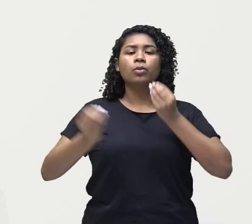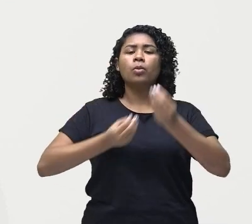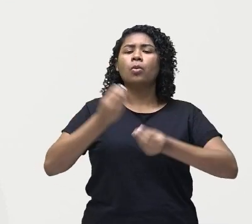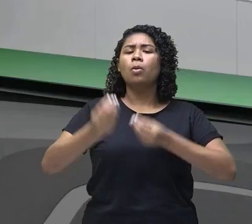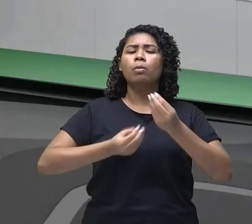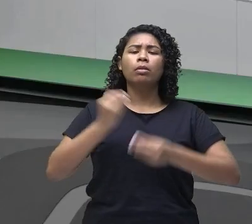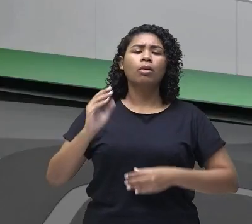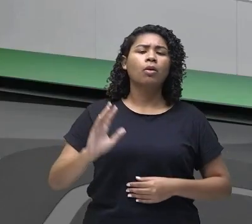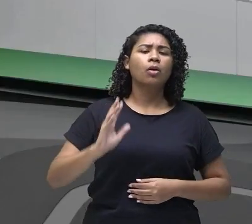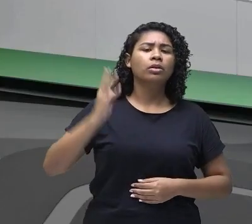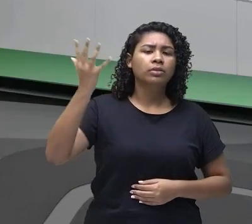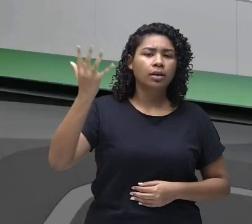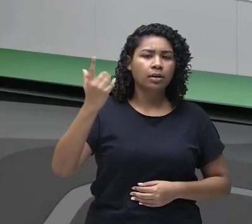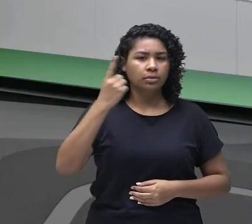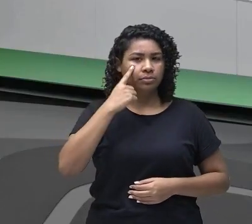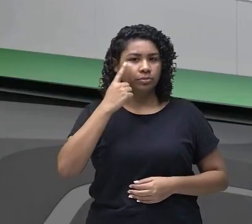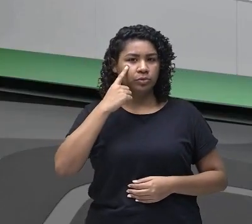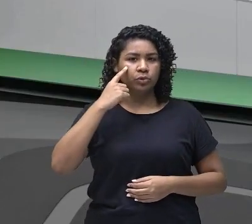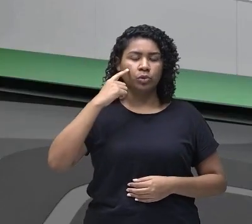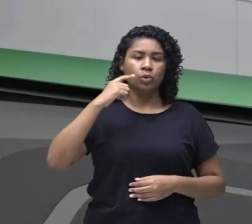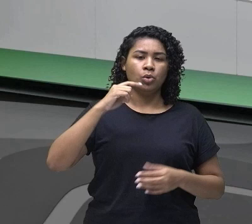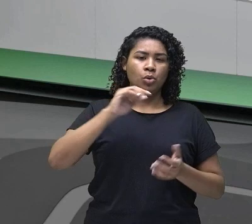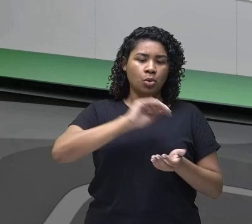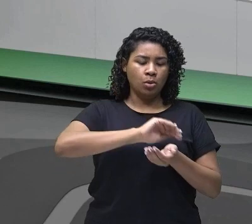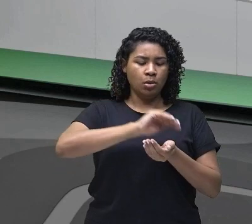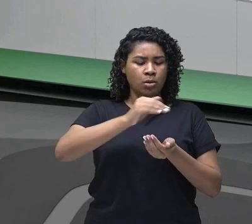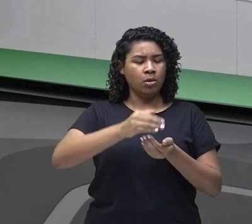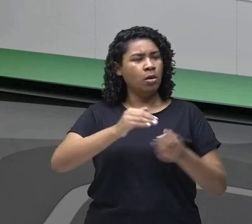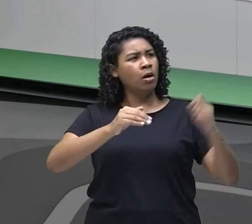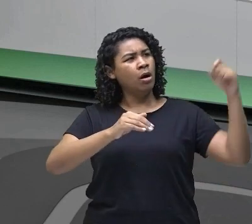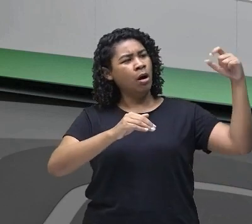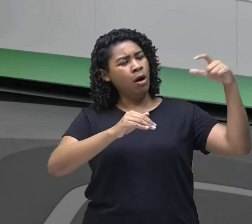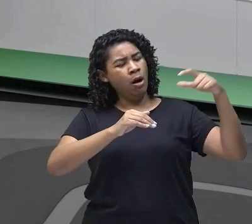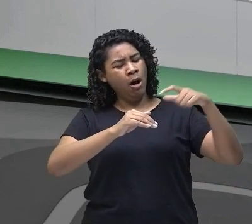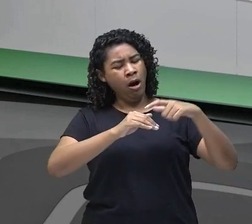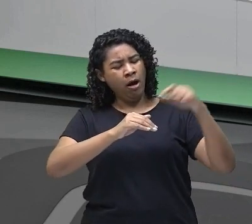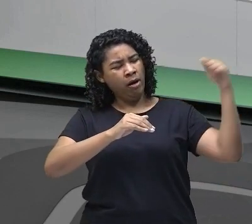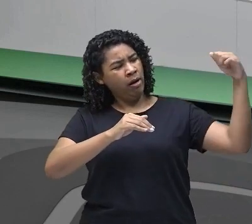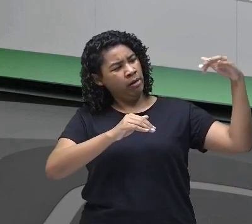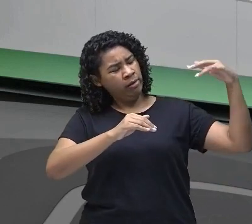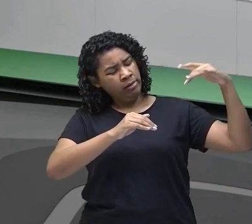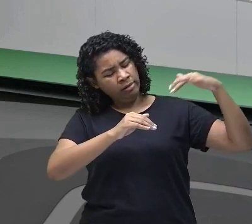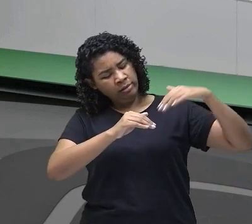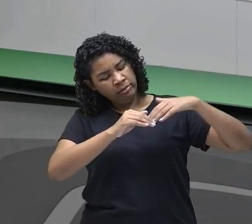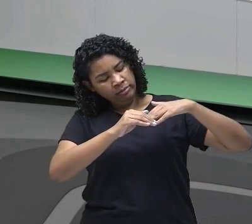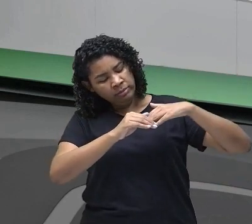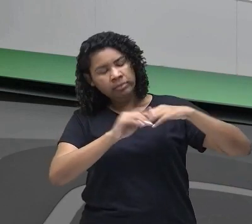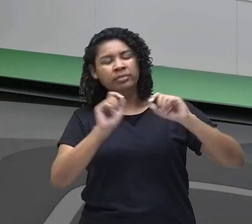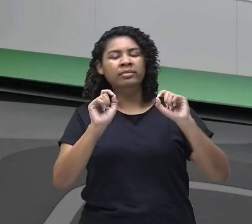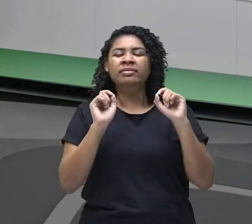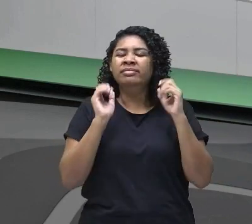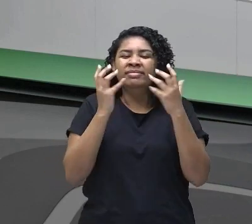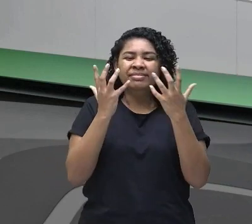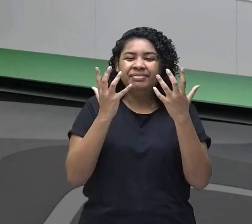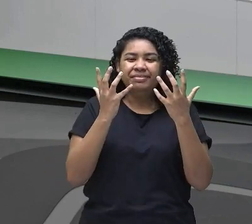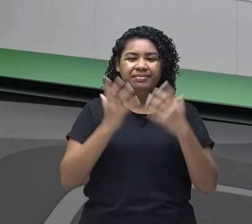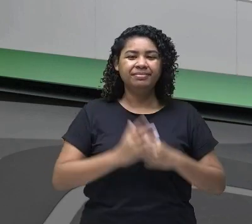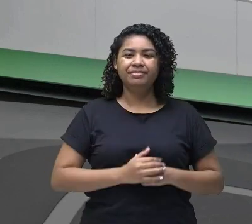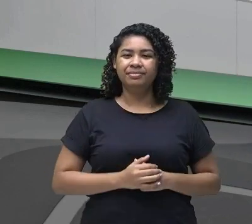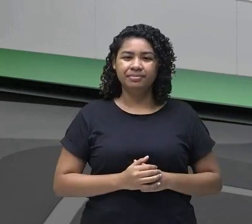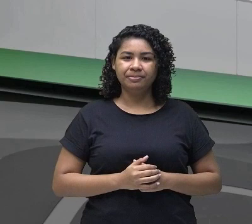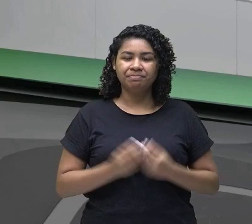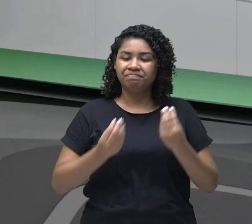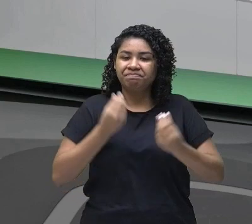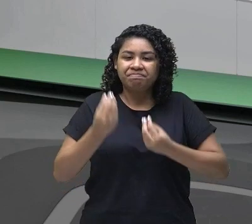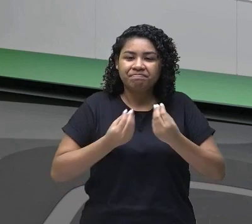funciona os raios ultravioletas, né? O que ele faz quando passa pela camada de ozônio e como que ela reage. Eu